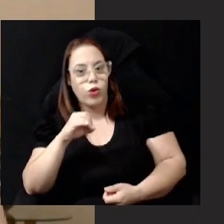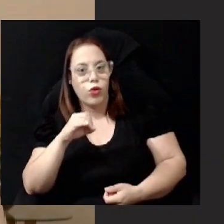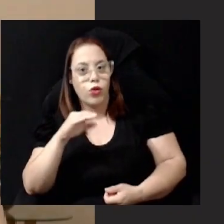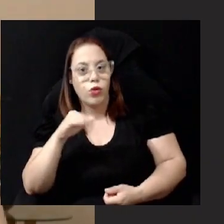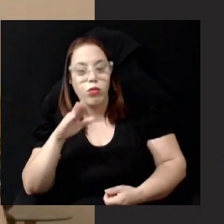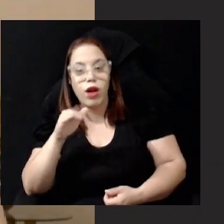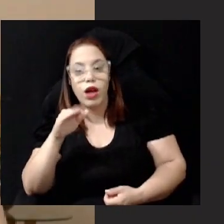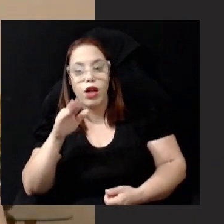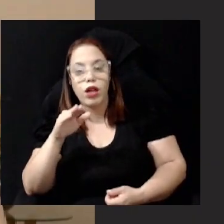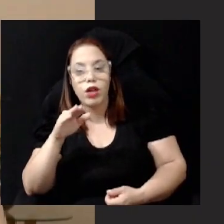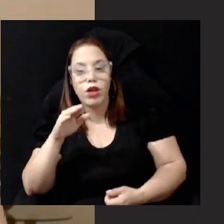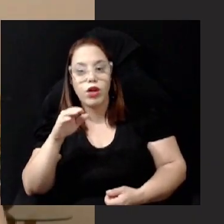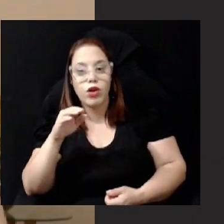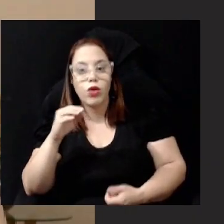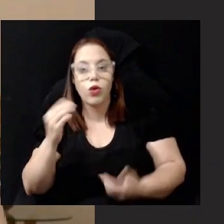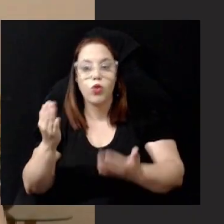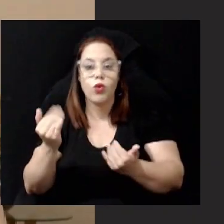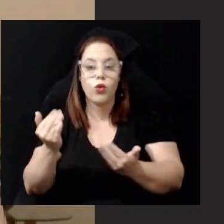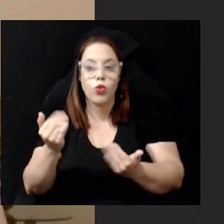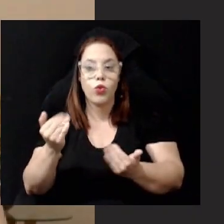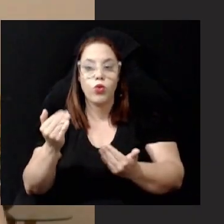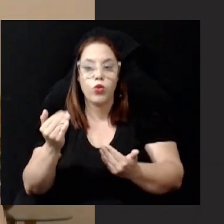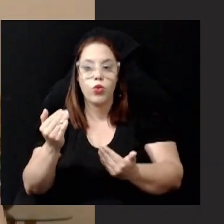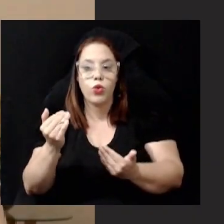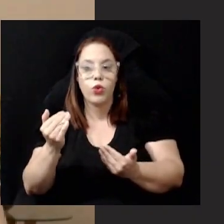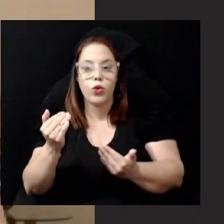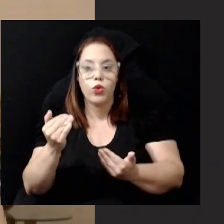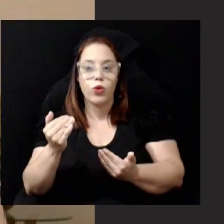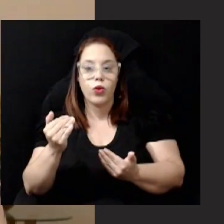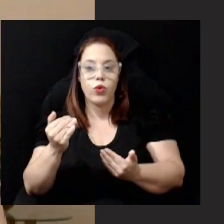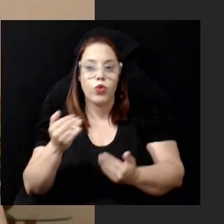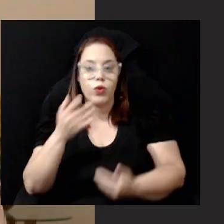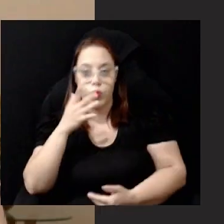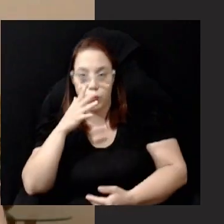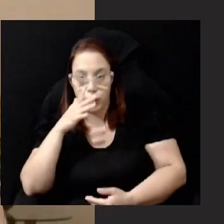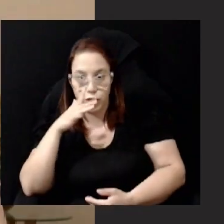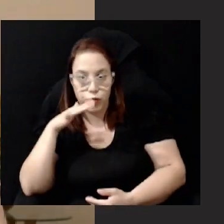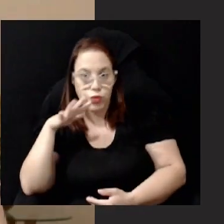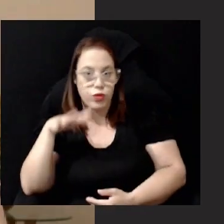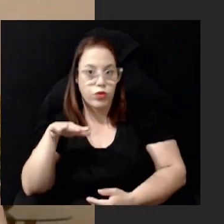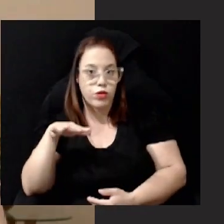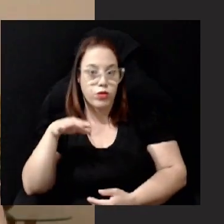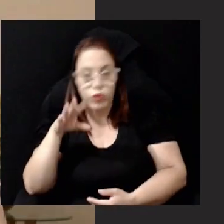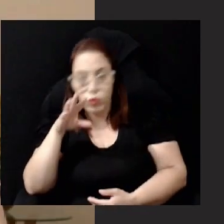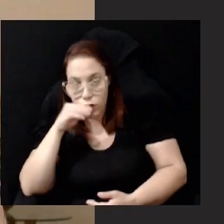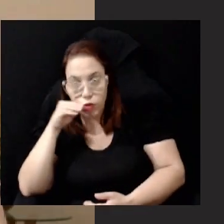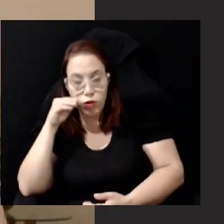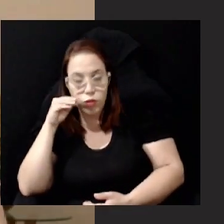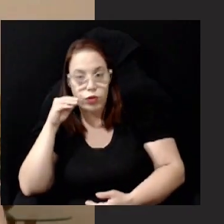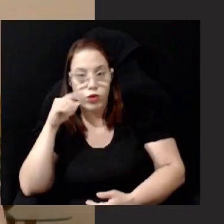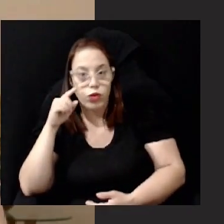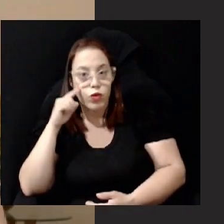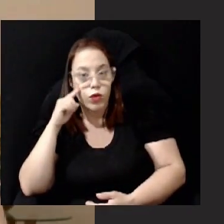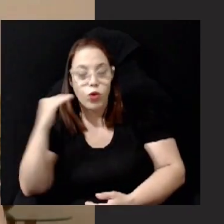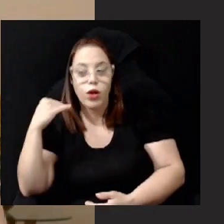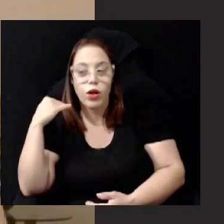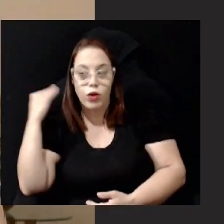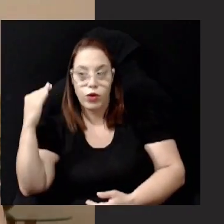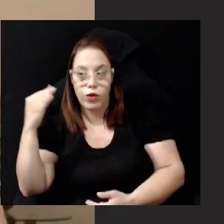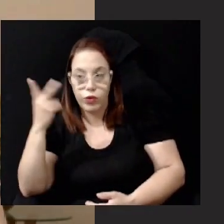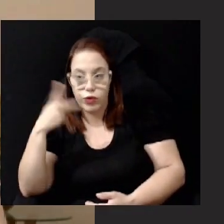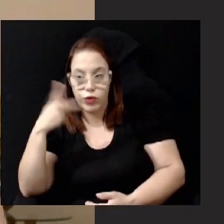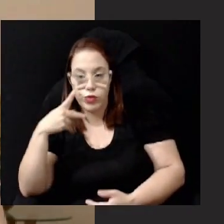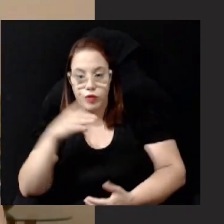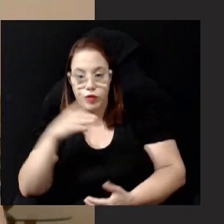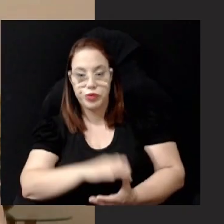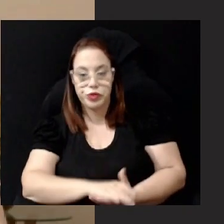acomete mais indivíduos jovens, então a gente vê mais na infância e na adolescência do que nos adultos